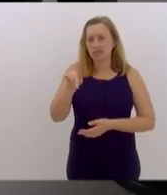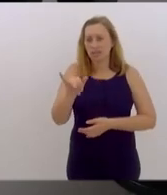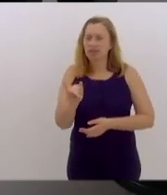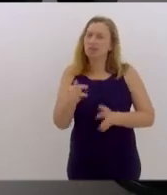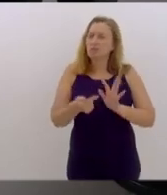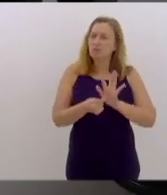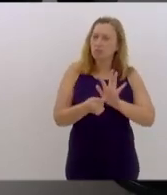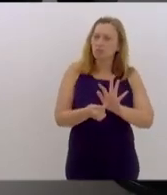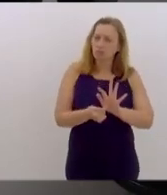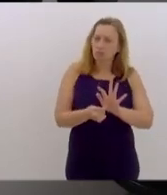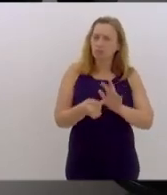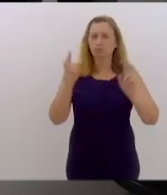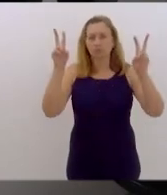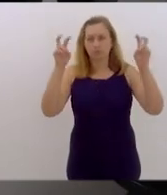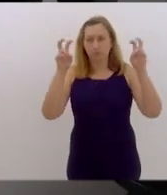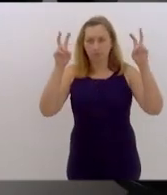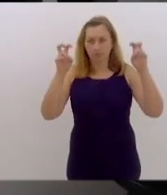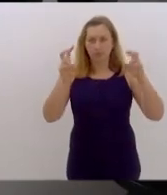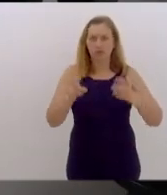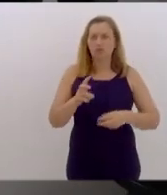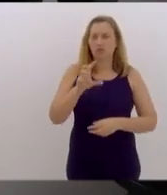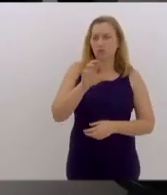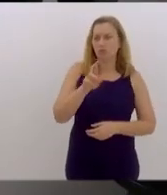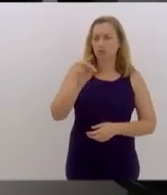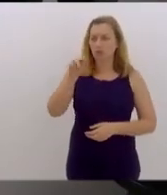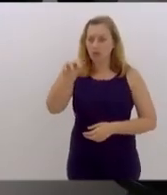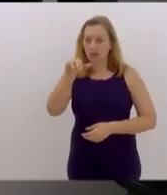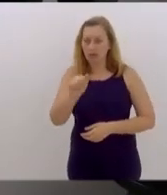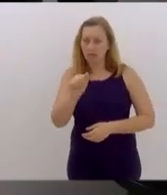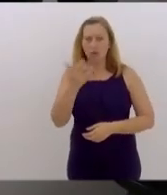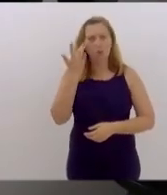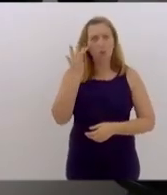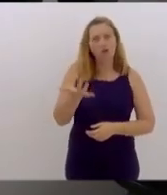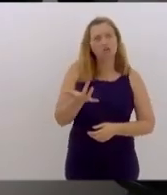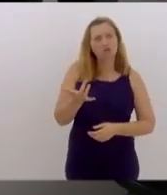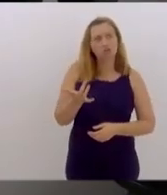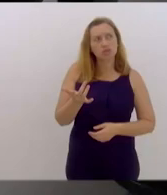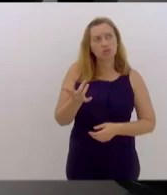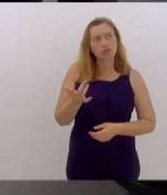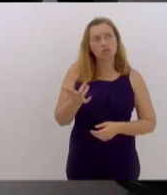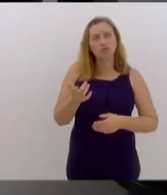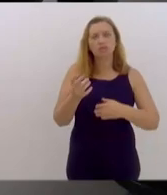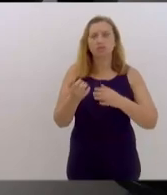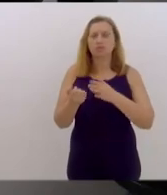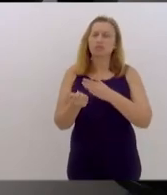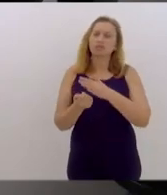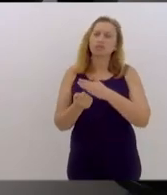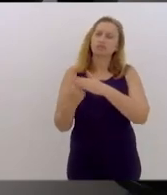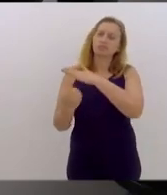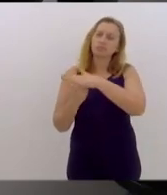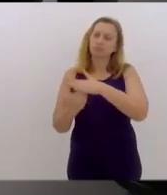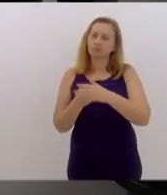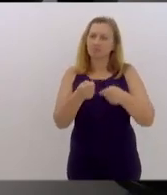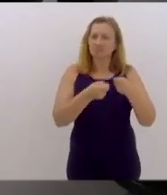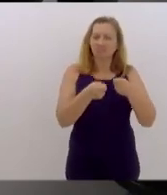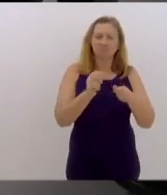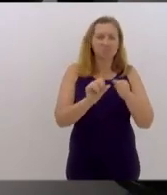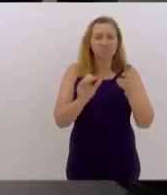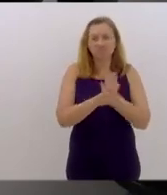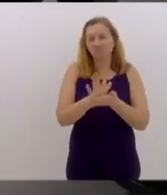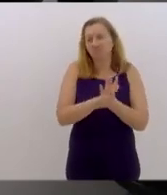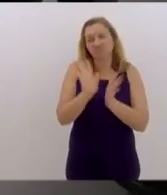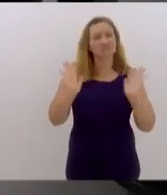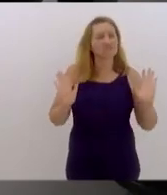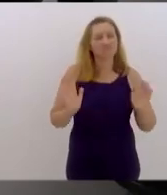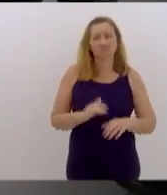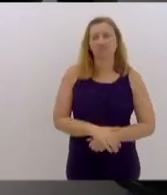demonstra a questão do cronograma eu acho que a gente agência reguladora vai fazer absolutamente nada para não ter